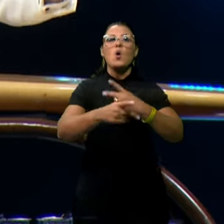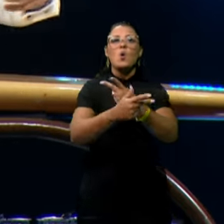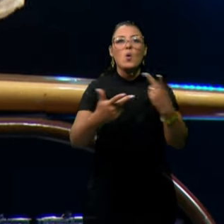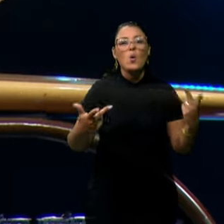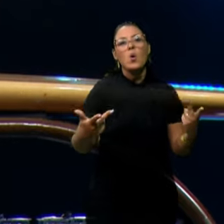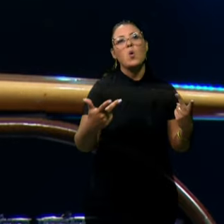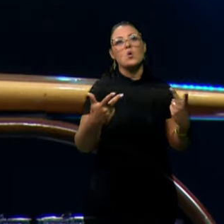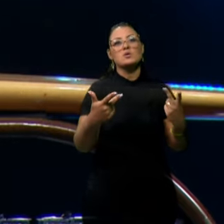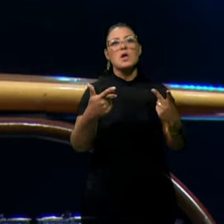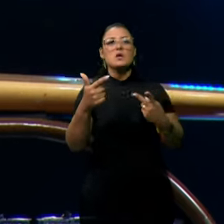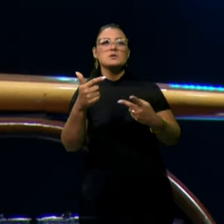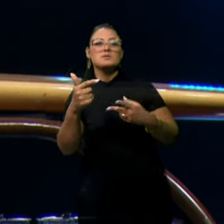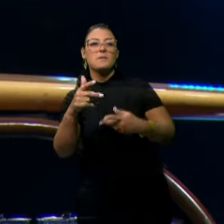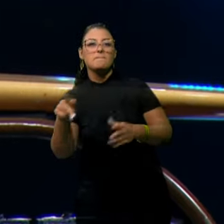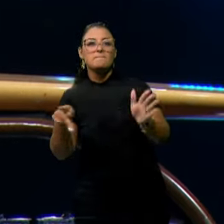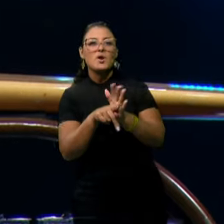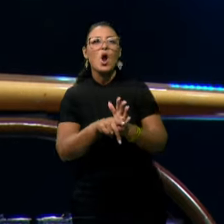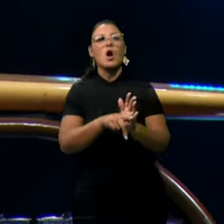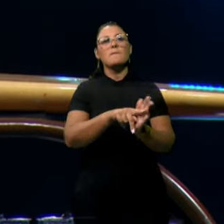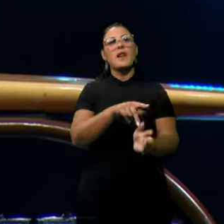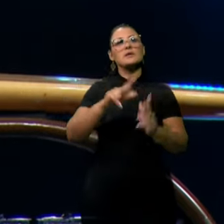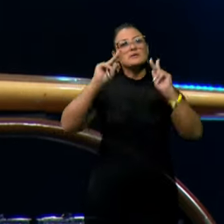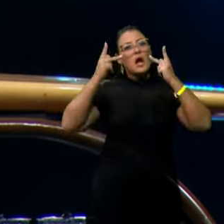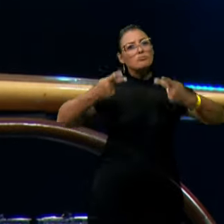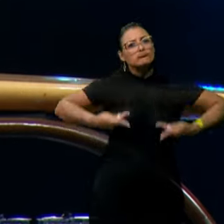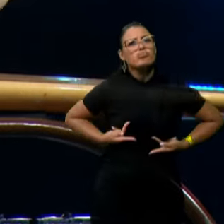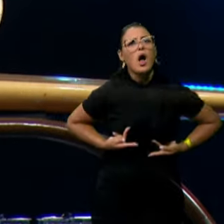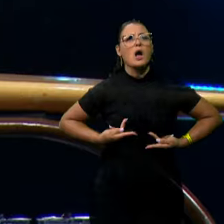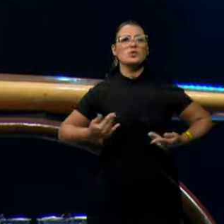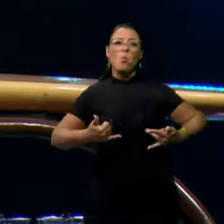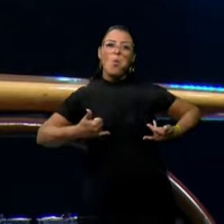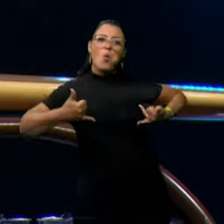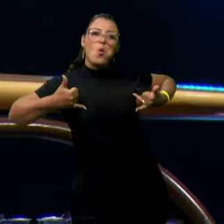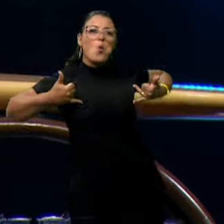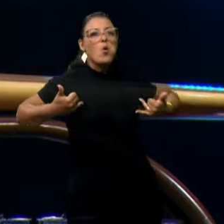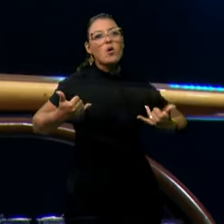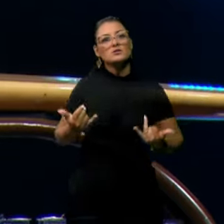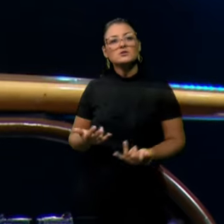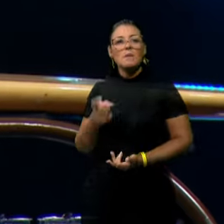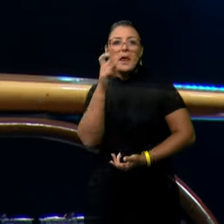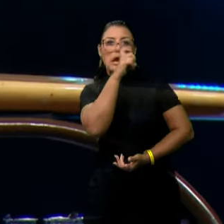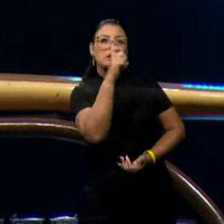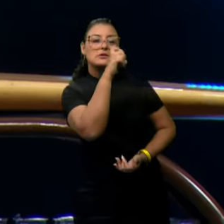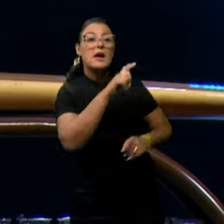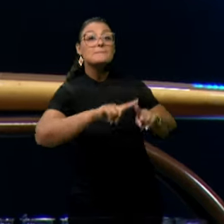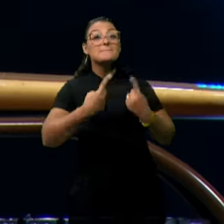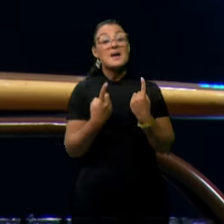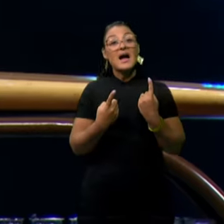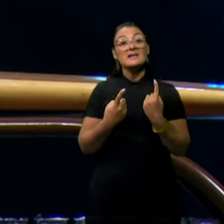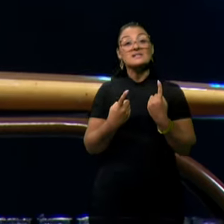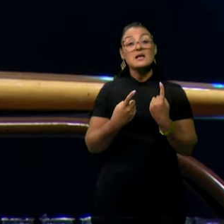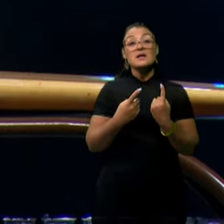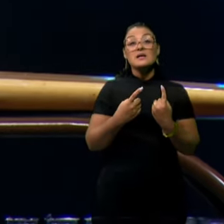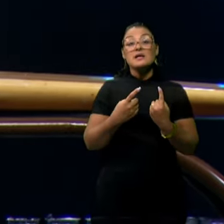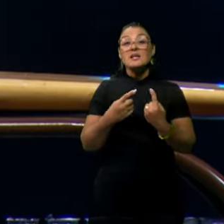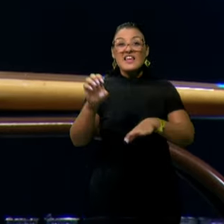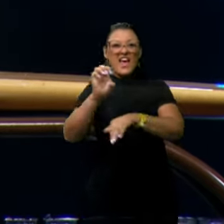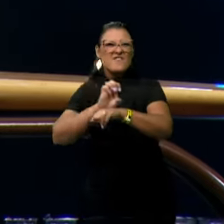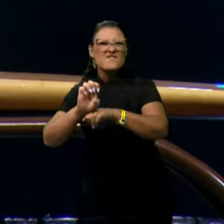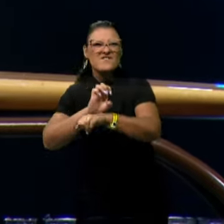um modelo jura do orgulho de um monte de coisas que são pessoas são só a batalha mas quando tem inveja não tá falando de suas